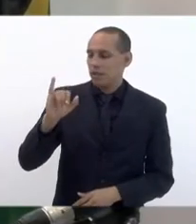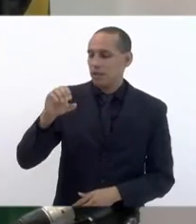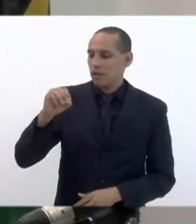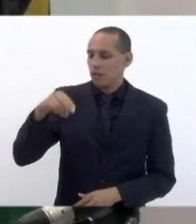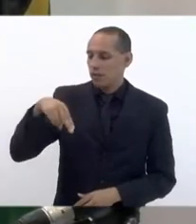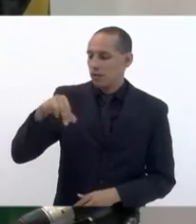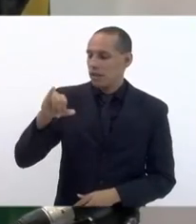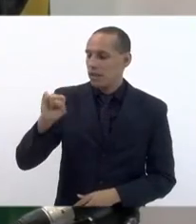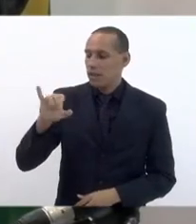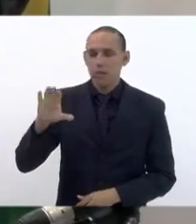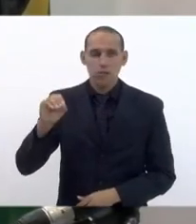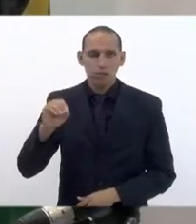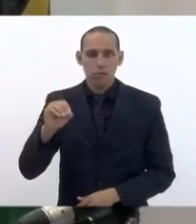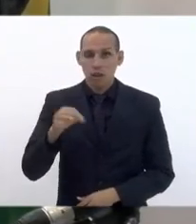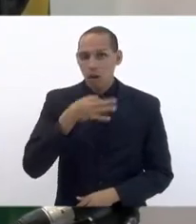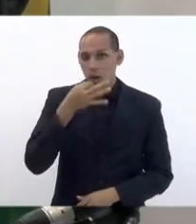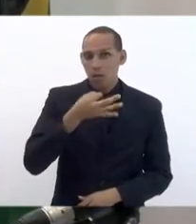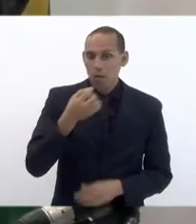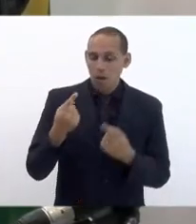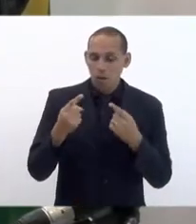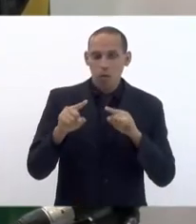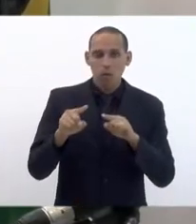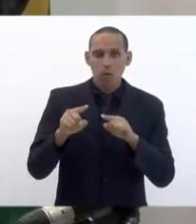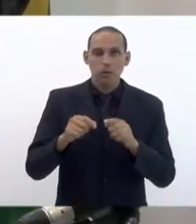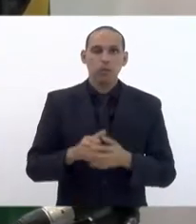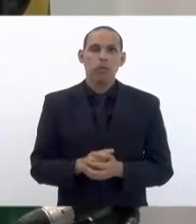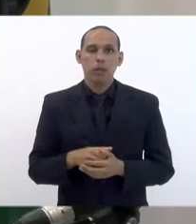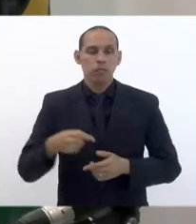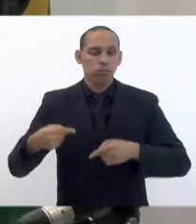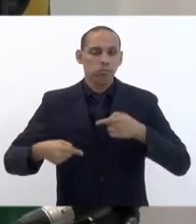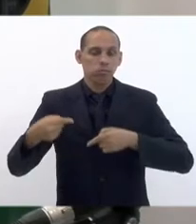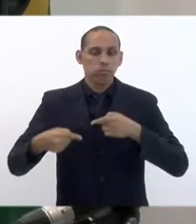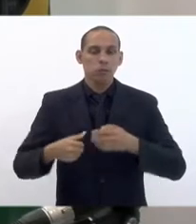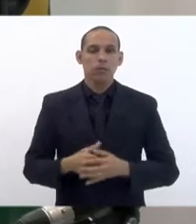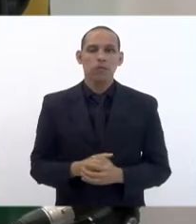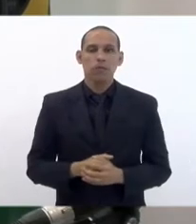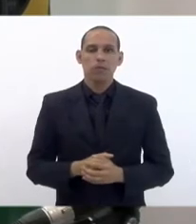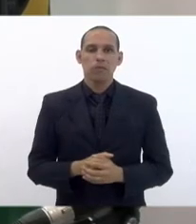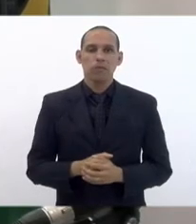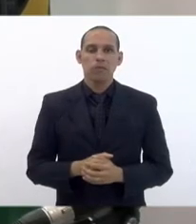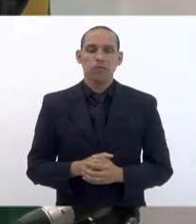é contrário às emendas. Em discussão.